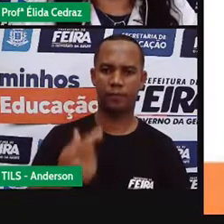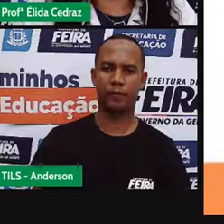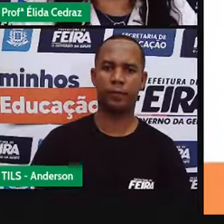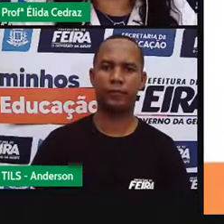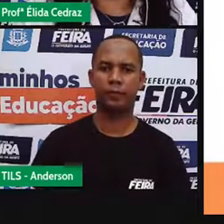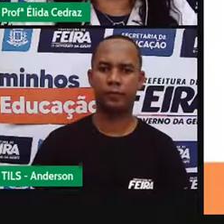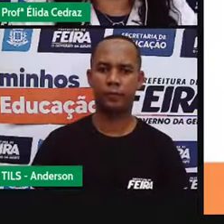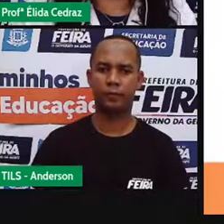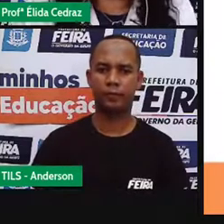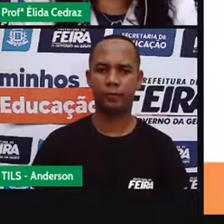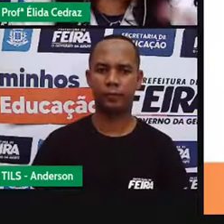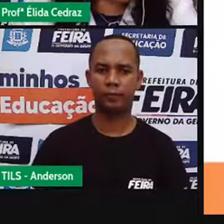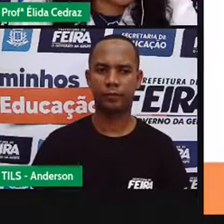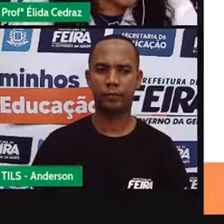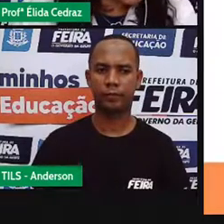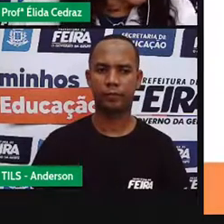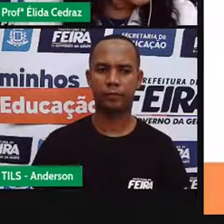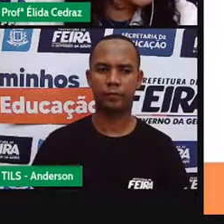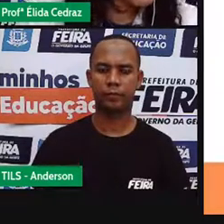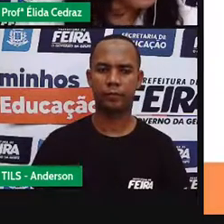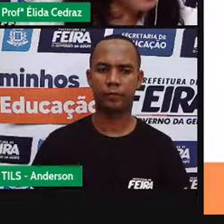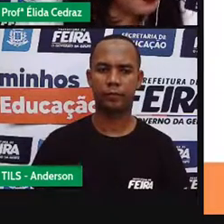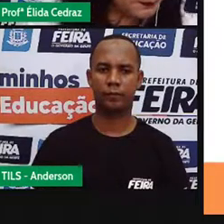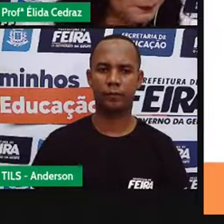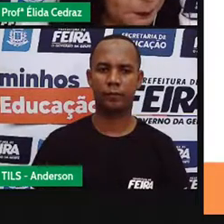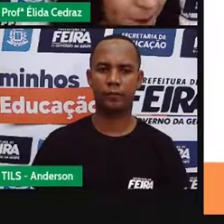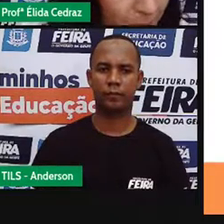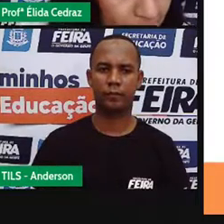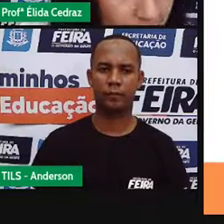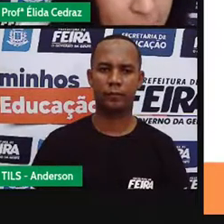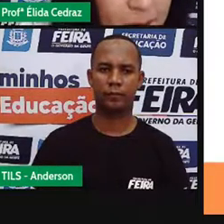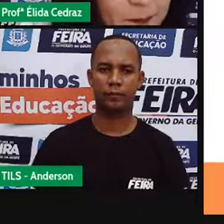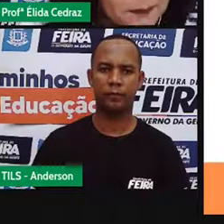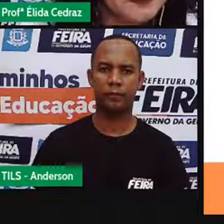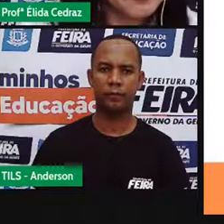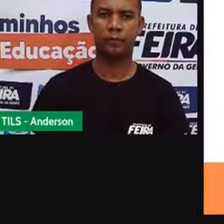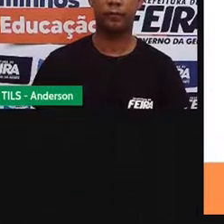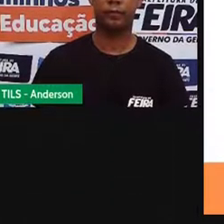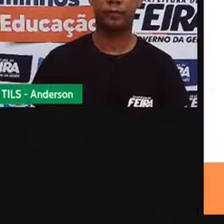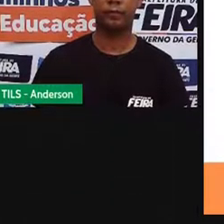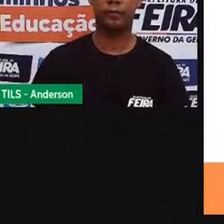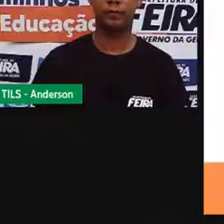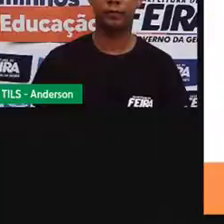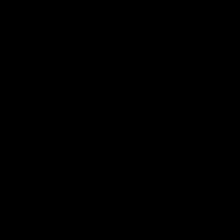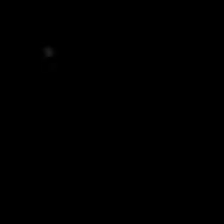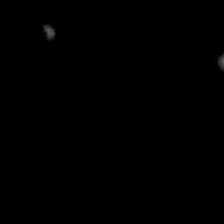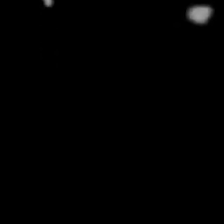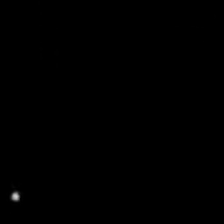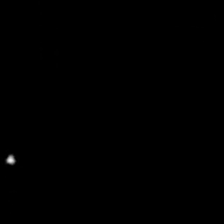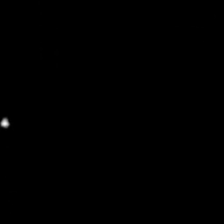bom, pode botar Para a contagem. saber Pode até melhor. botar nem se tu quiser. Pronto, vou colocar a contagem. Tá bem.